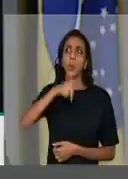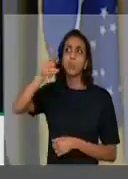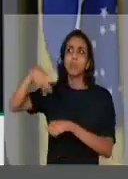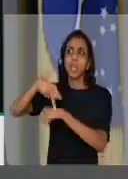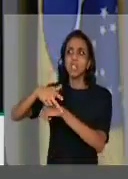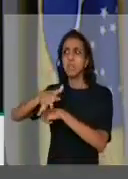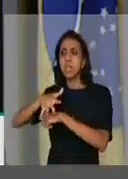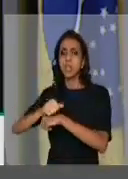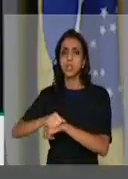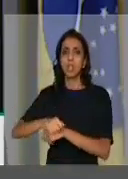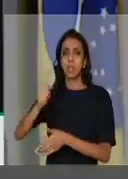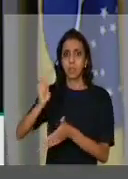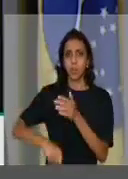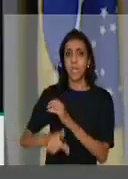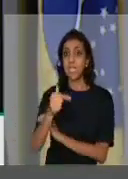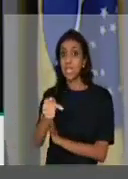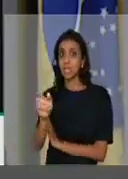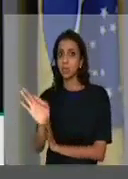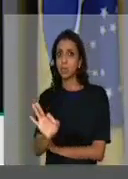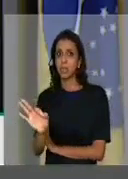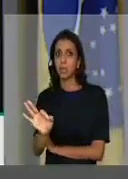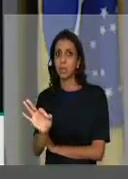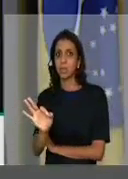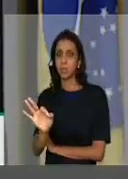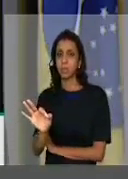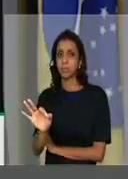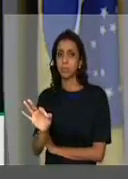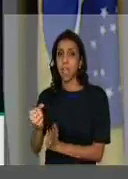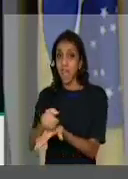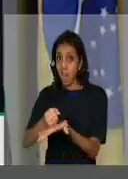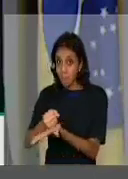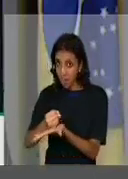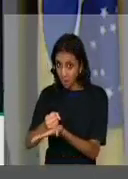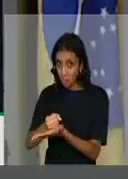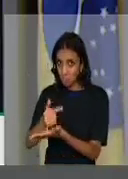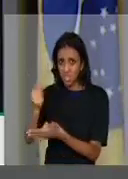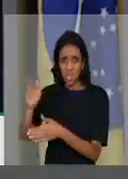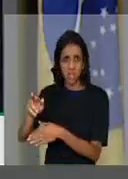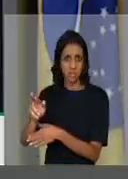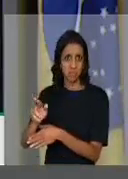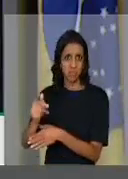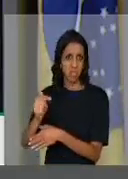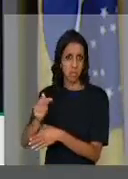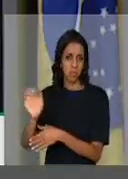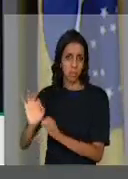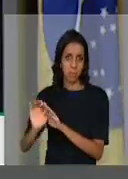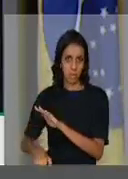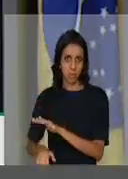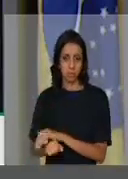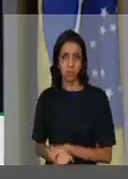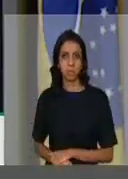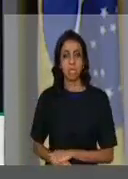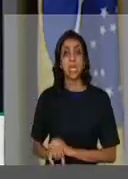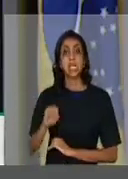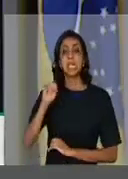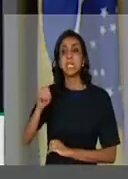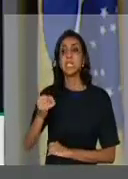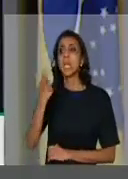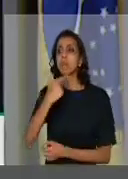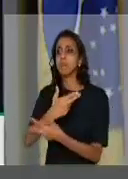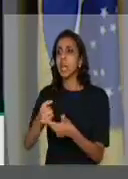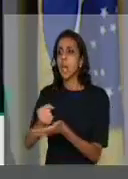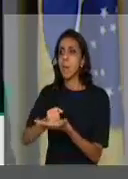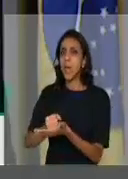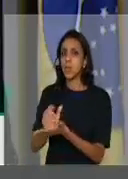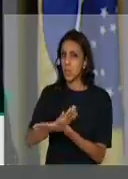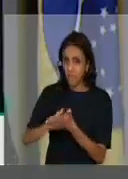tributação no mundo de alimento é 7%, remédio é menor que 7%. Se zerássemos esse tributo de comida